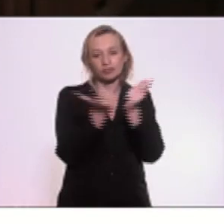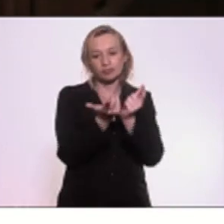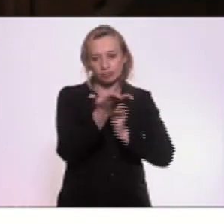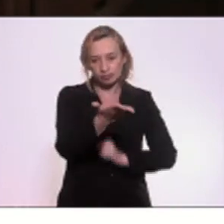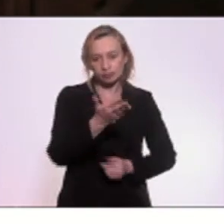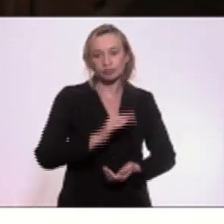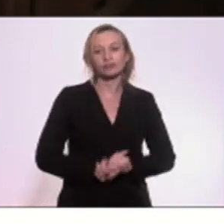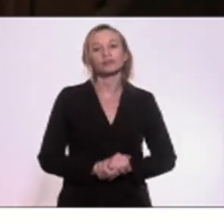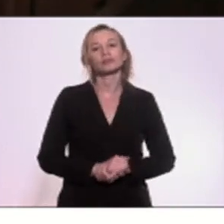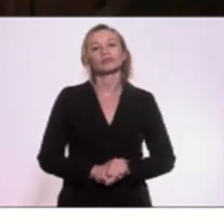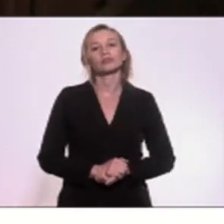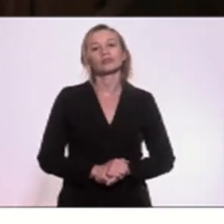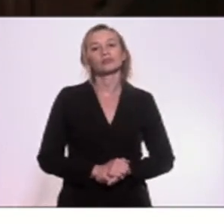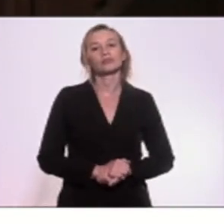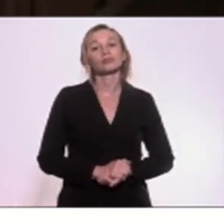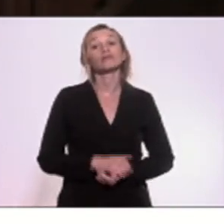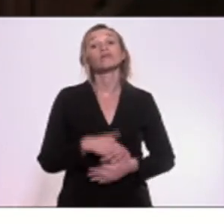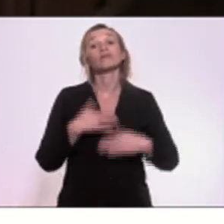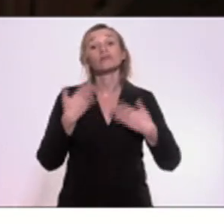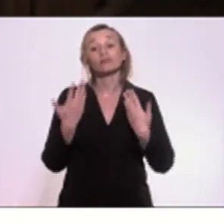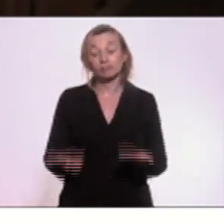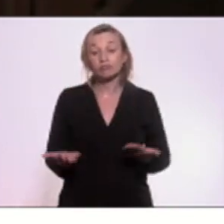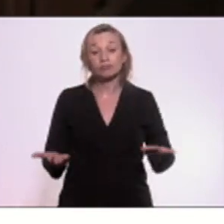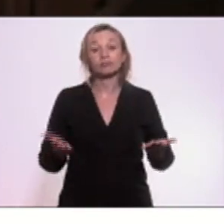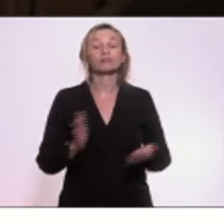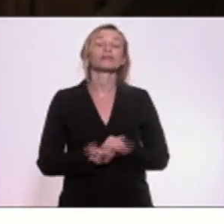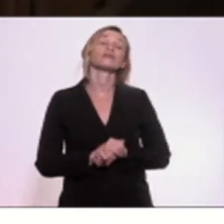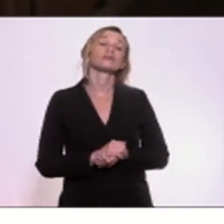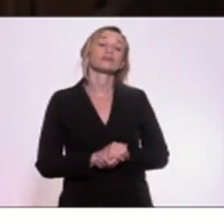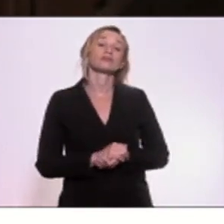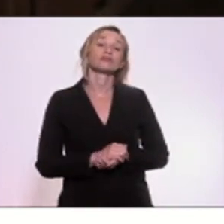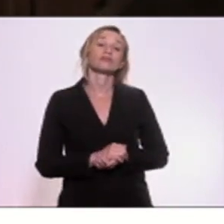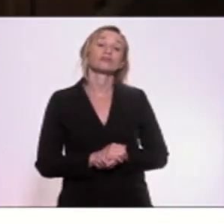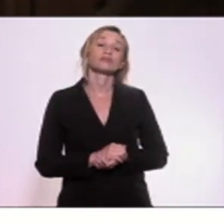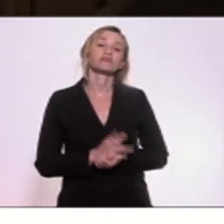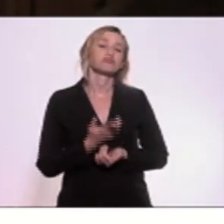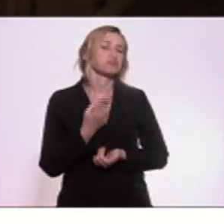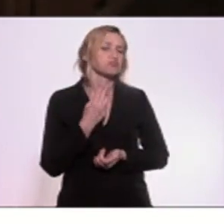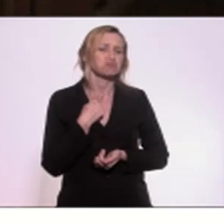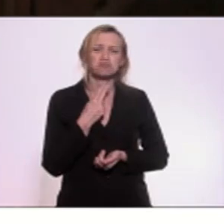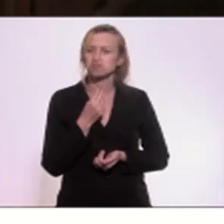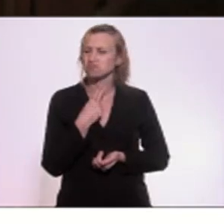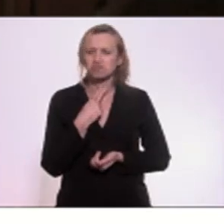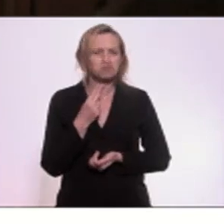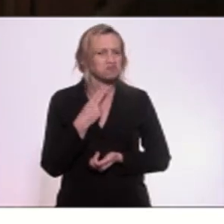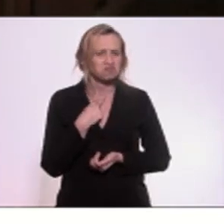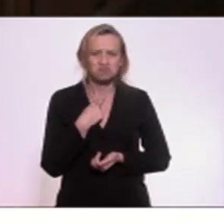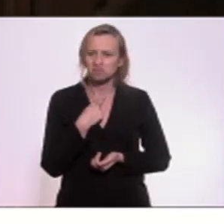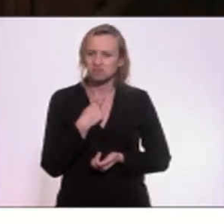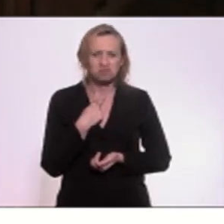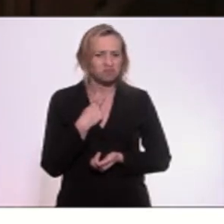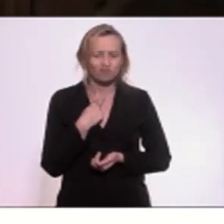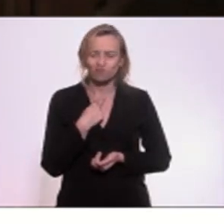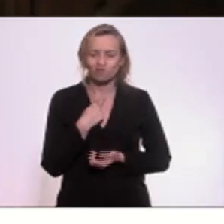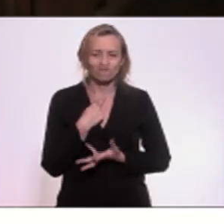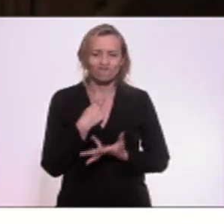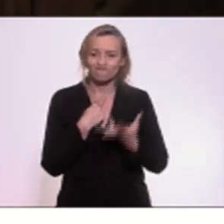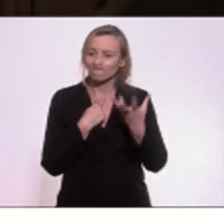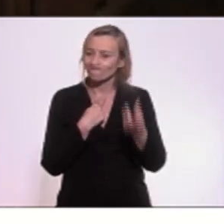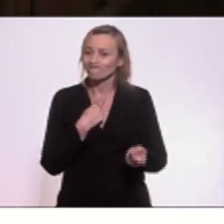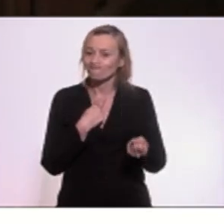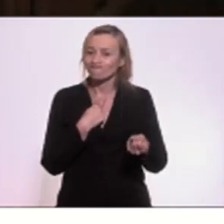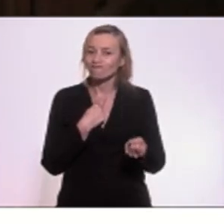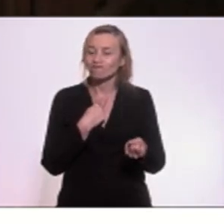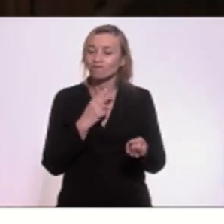nossa Assembleia Legislativa. Então, veja bem, nós não podemos, de forma alguma, aceitar o que